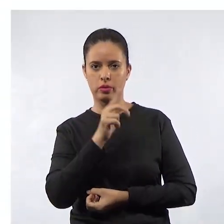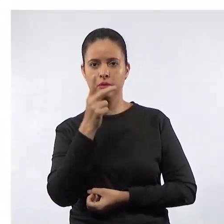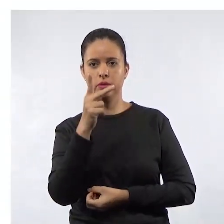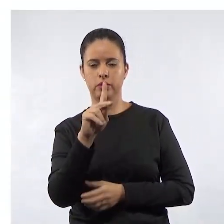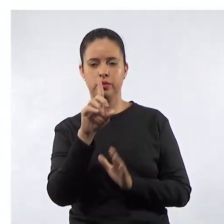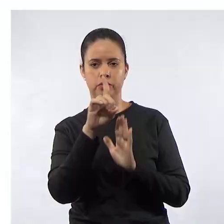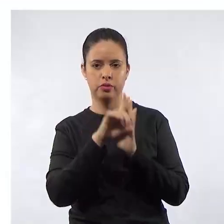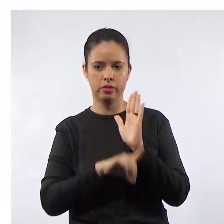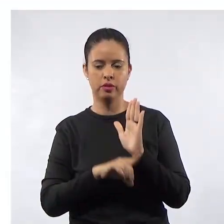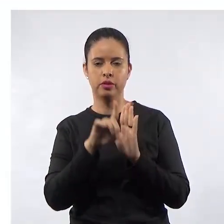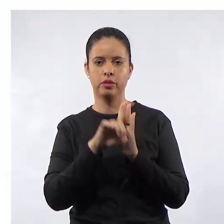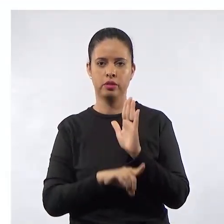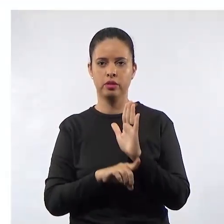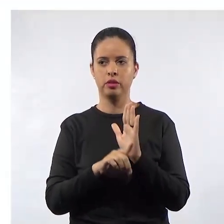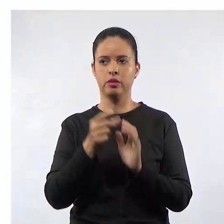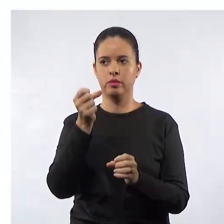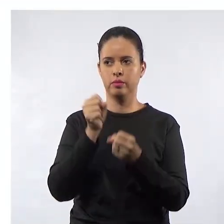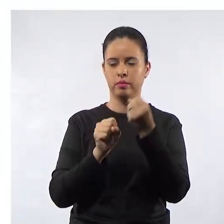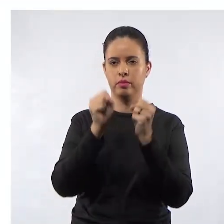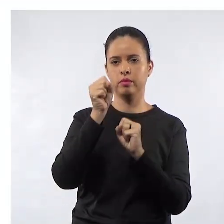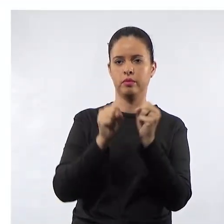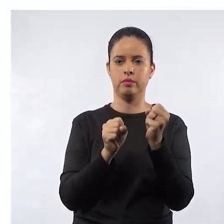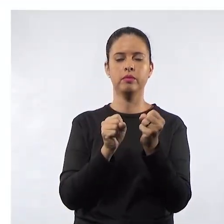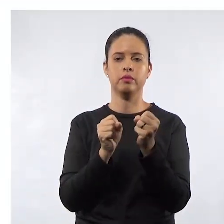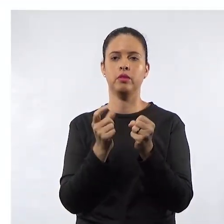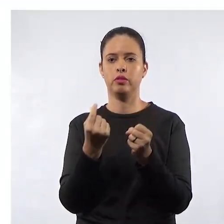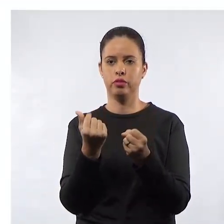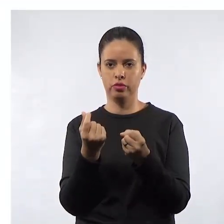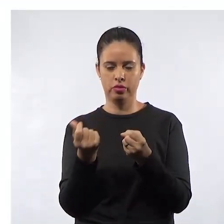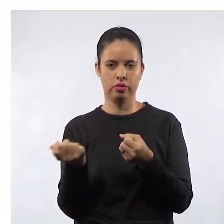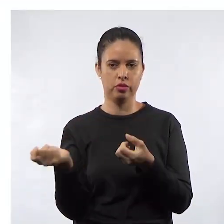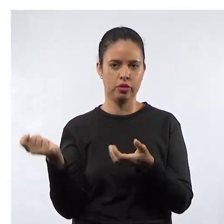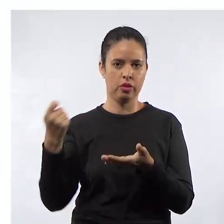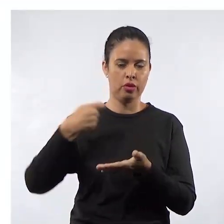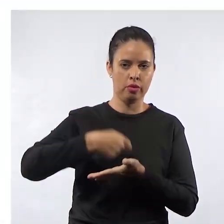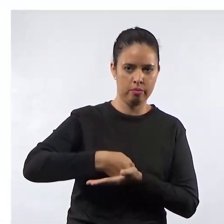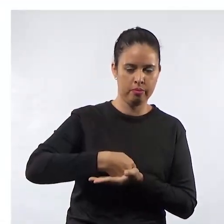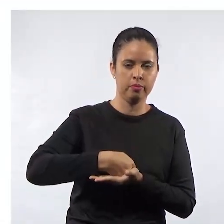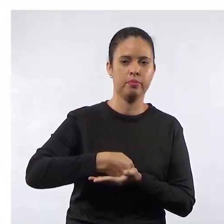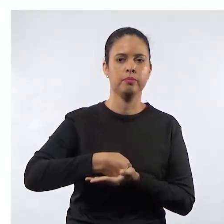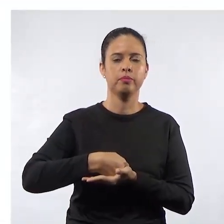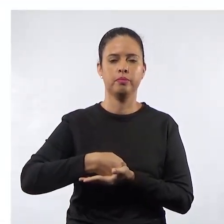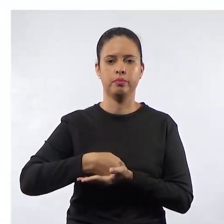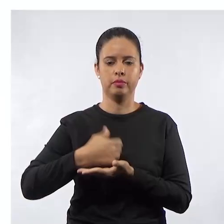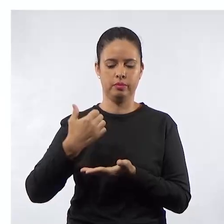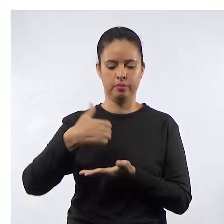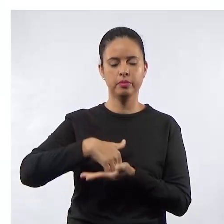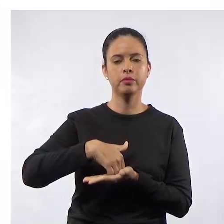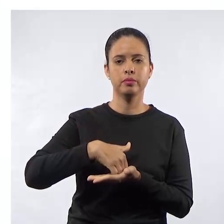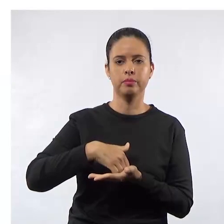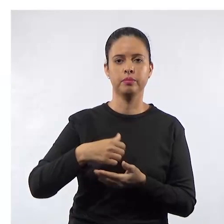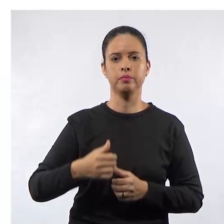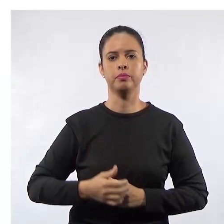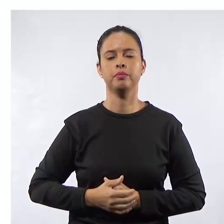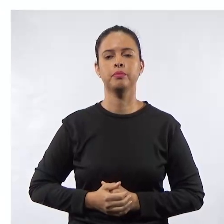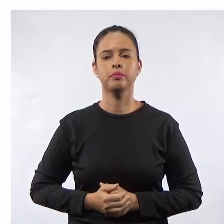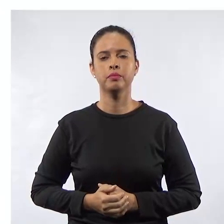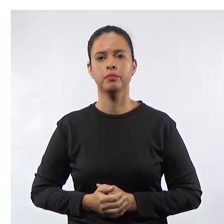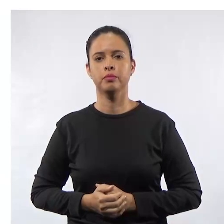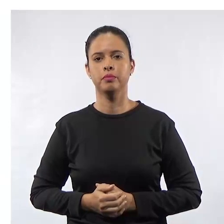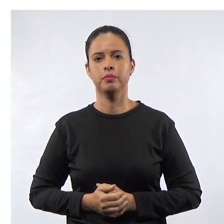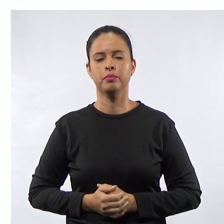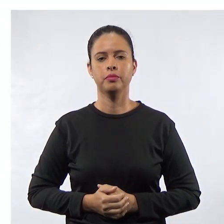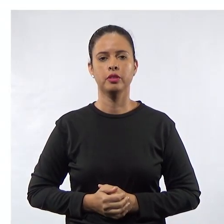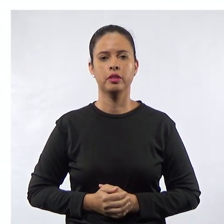aí esse fabricante para você ser ressarcido do que você teve que pagar aí em outra ocasião, tá